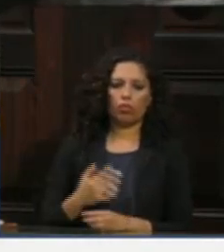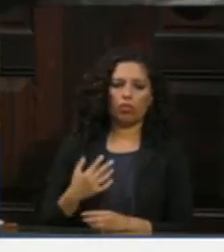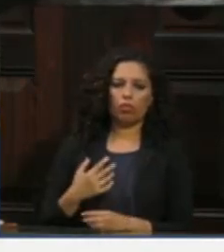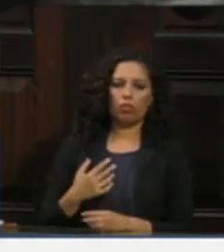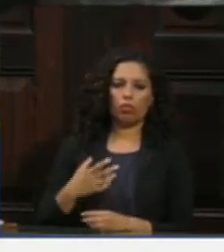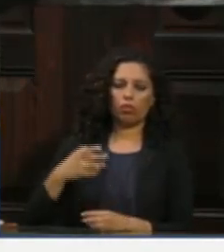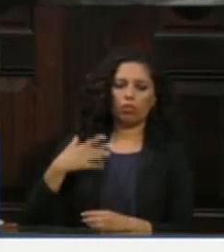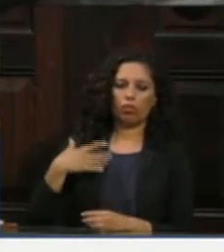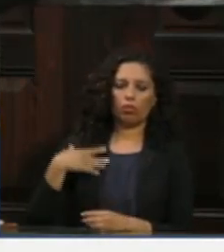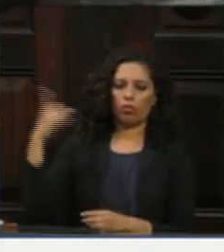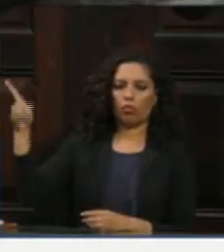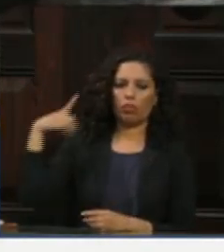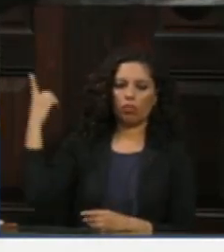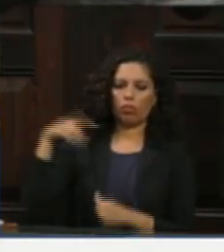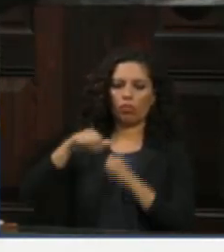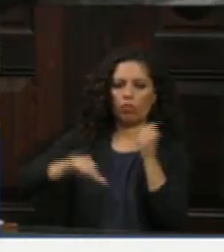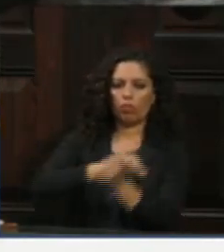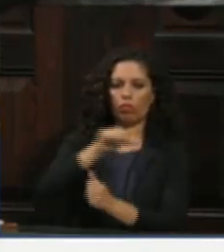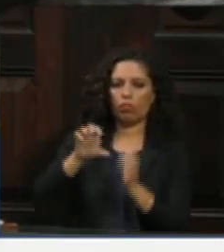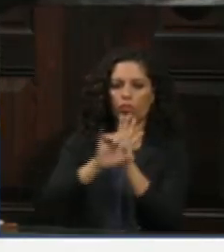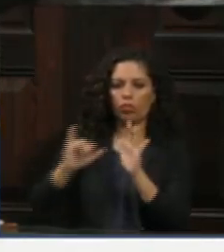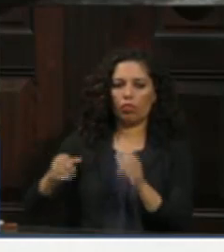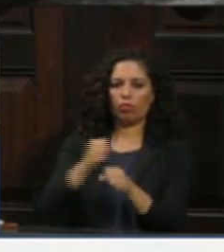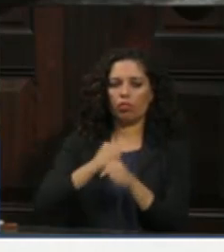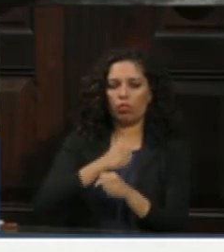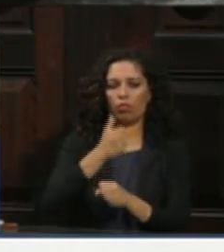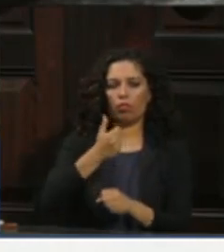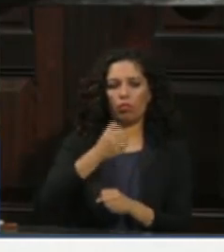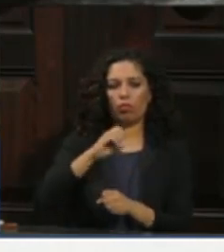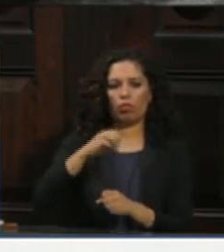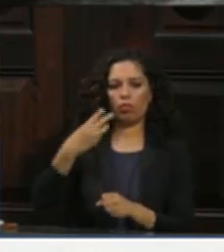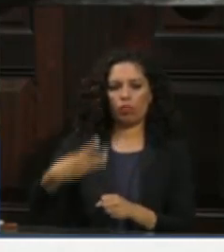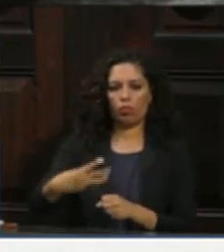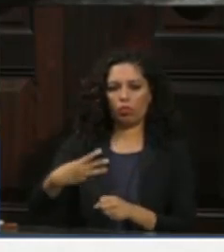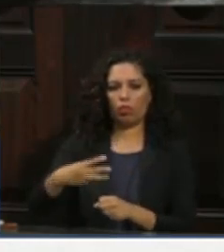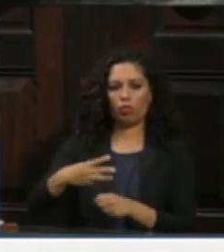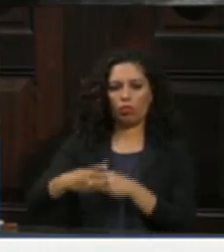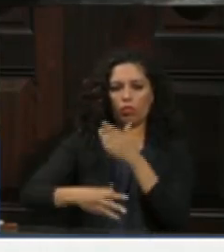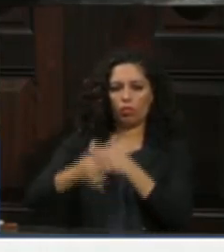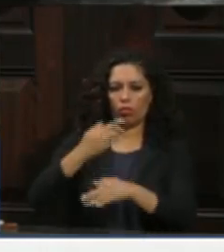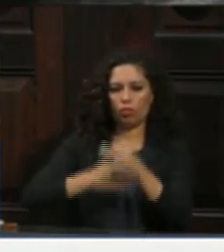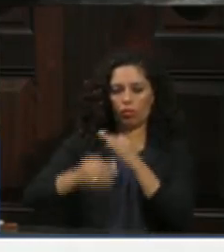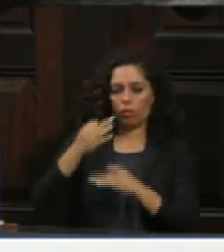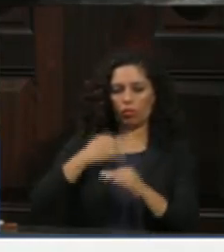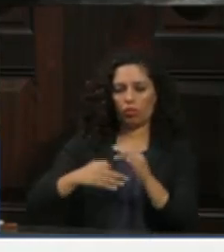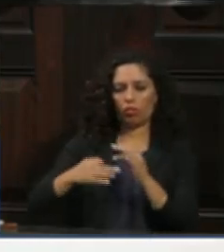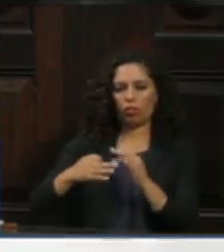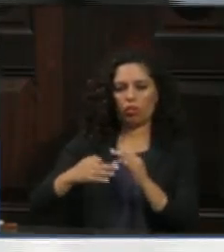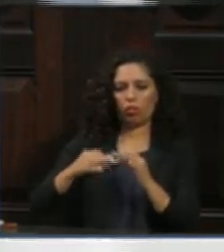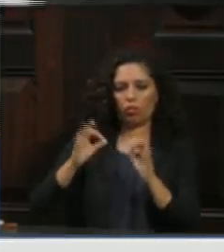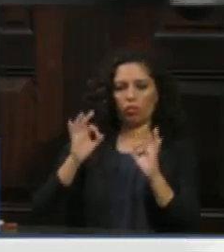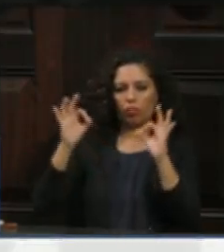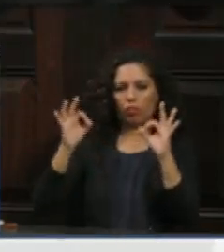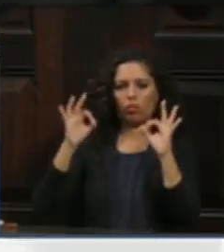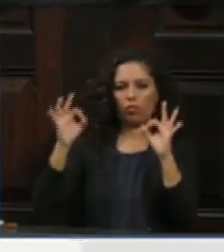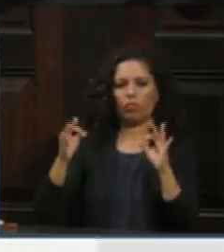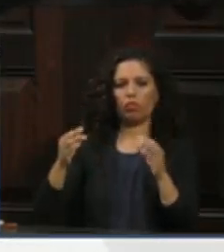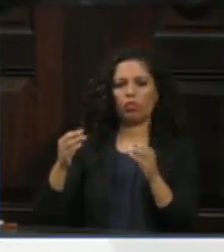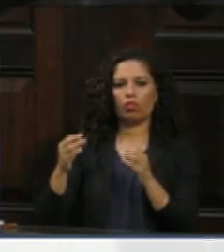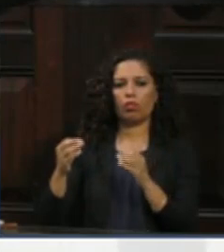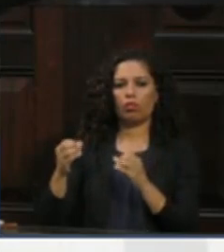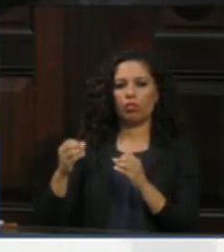O parecer é favorável, senhor presidente. Pela Comissão de Saneamento Ambiental, deputada Lucinha. Deputado Rosenberg Reis,